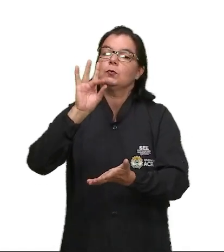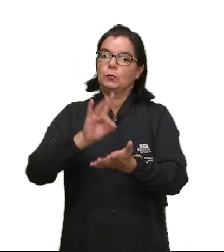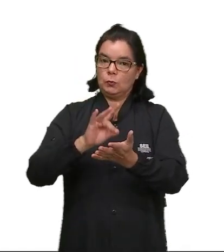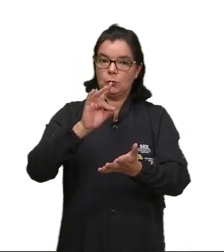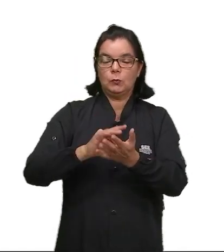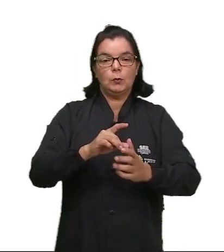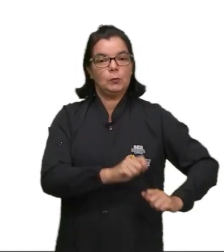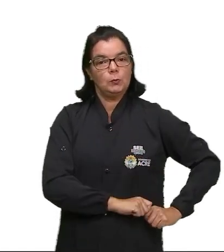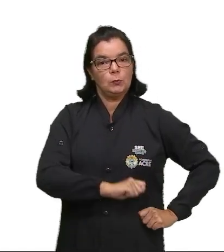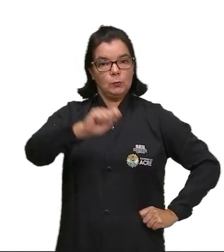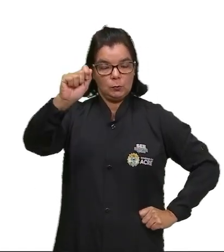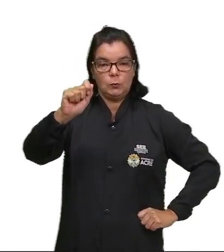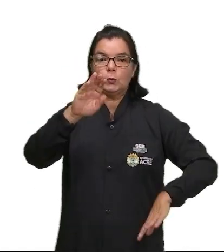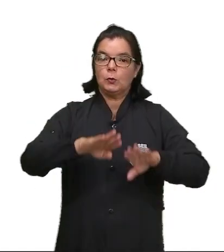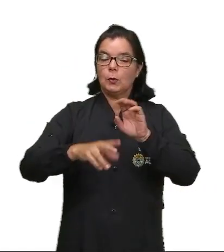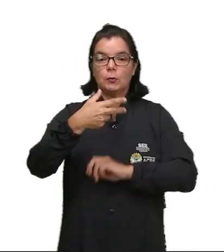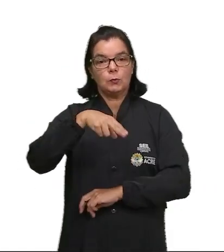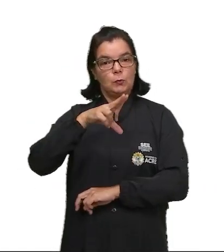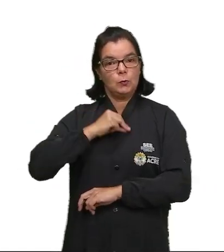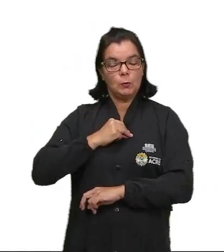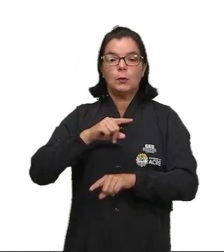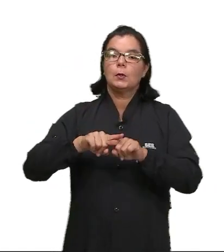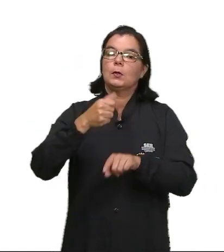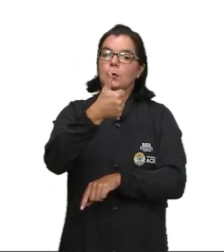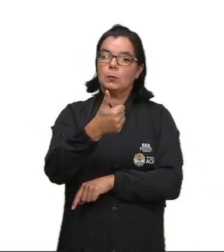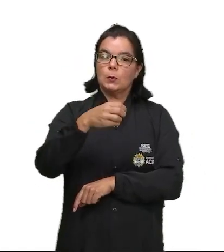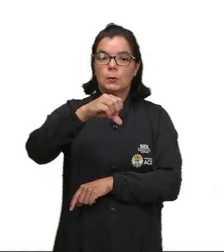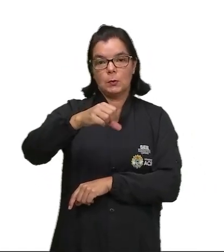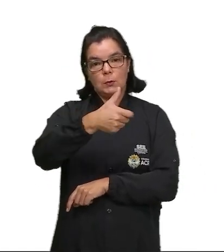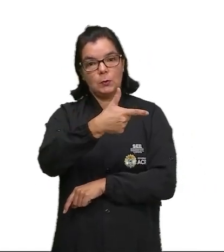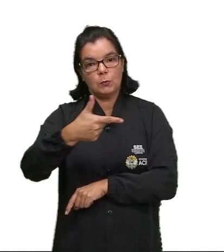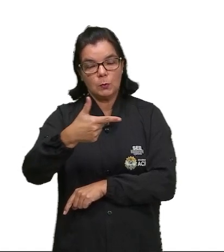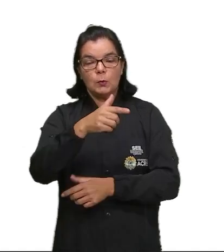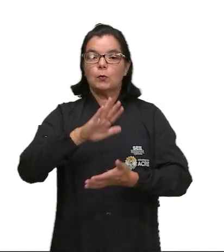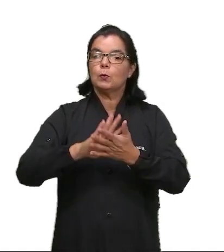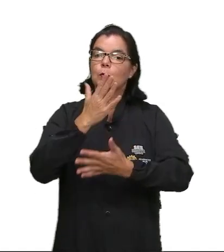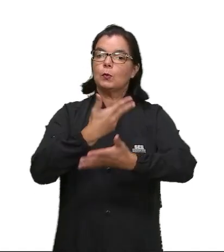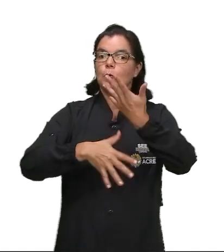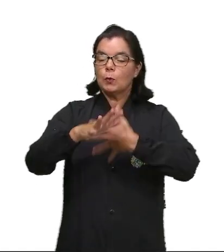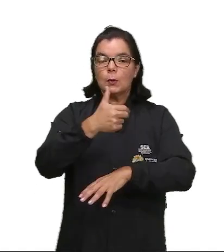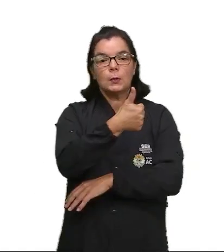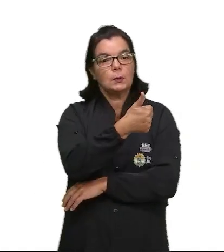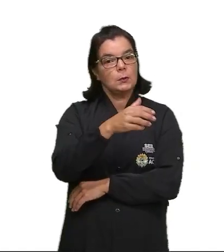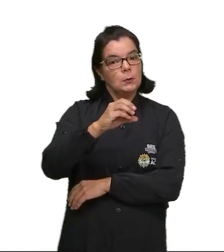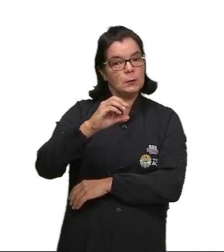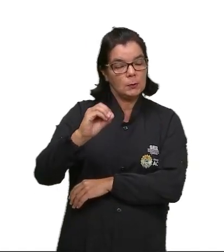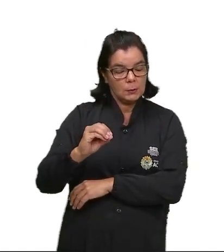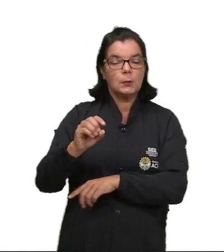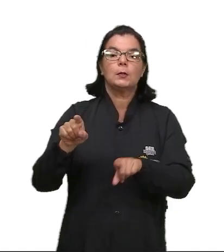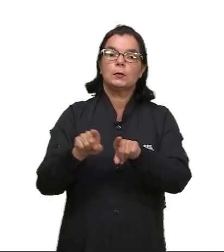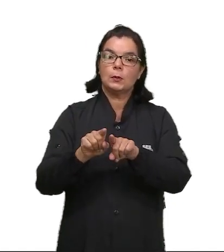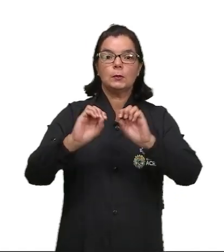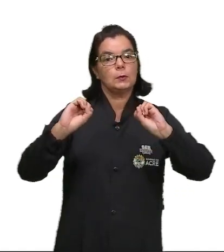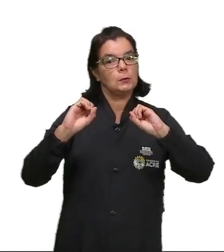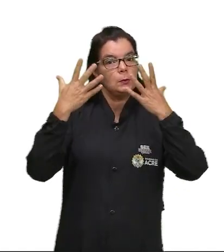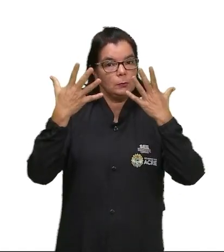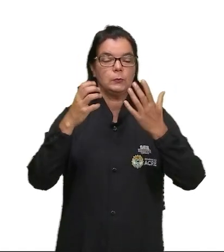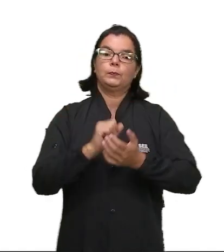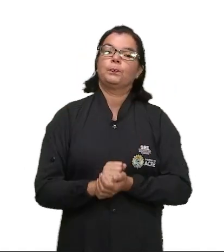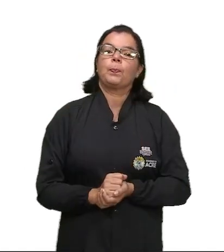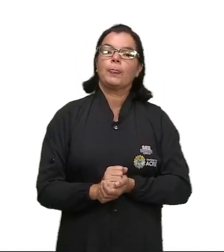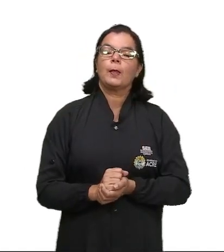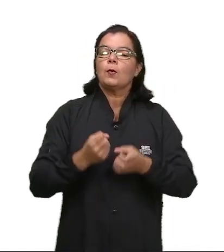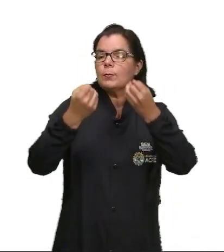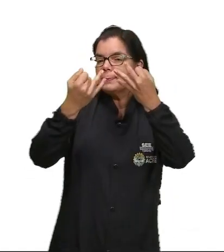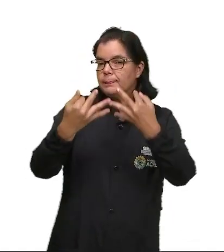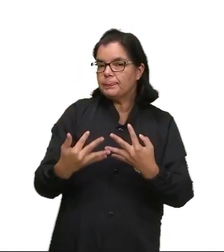independente de Portugal e em 1922 a gente celebra o centenário, 100 anos desse evento, né? E aí como eu